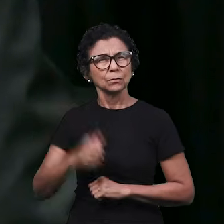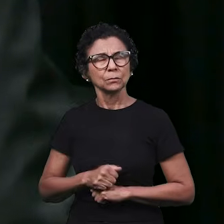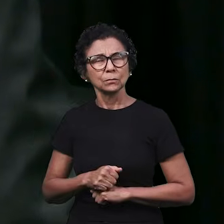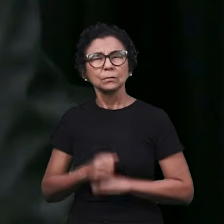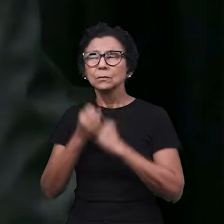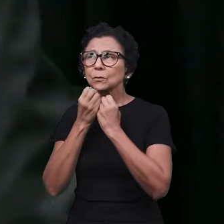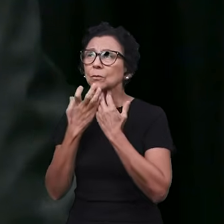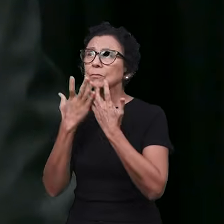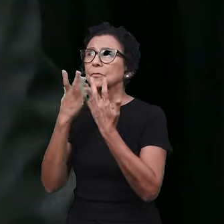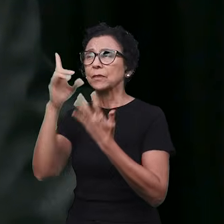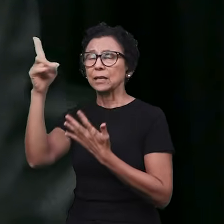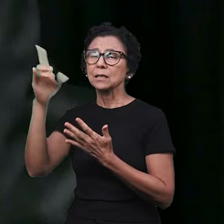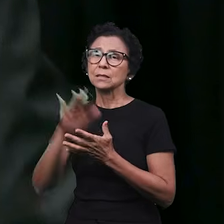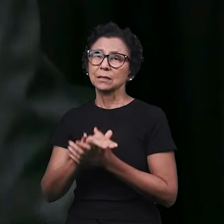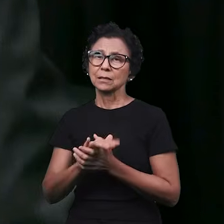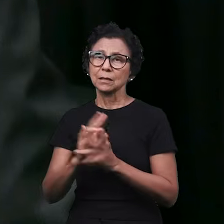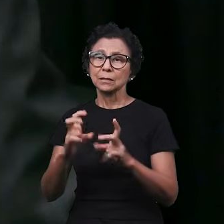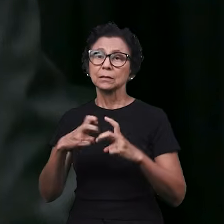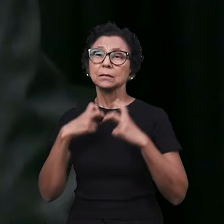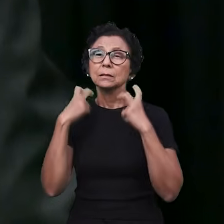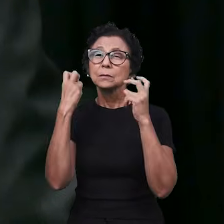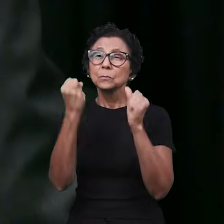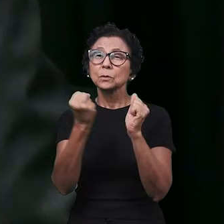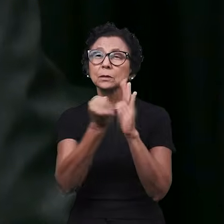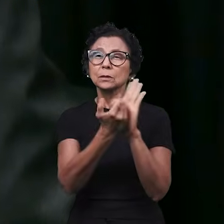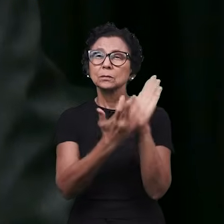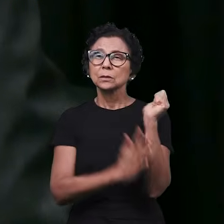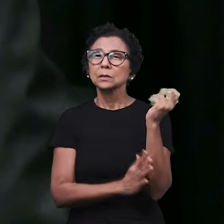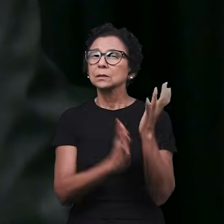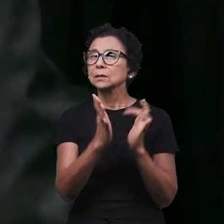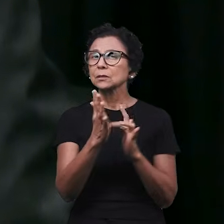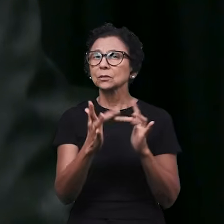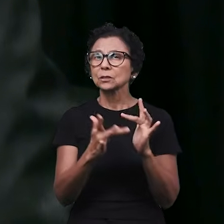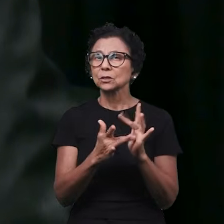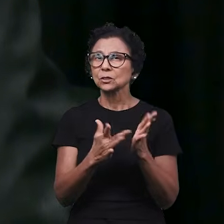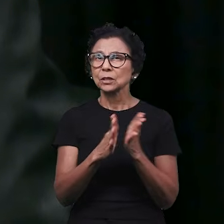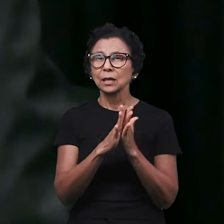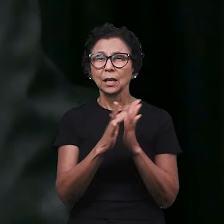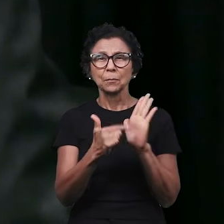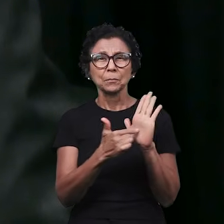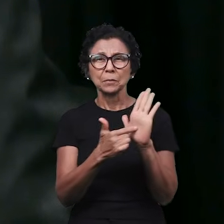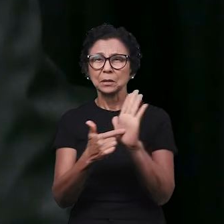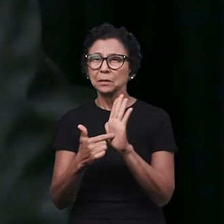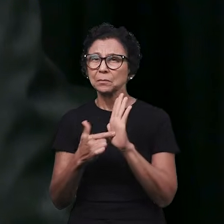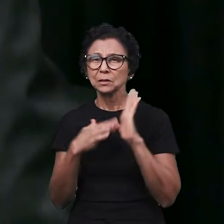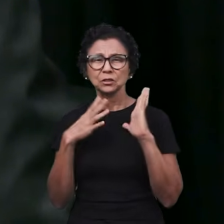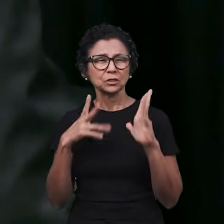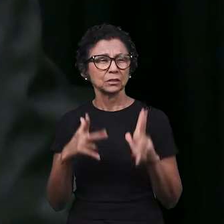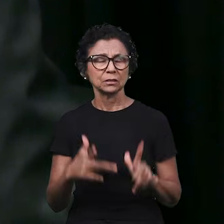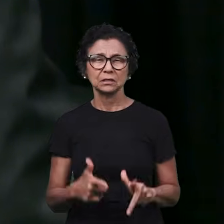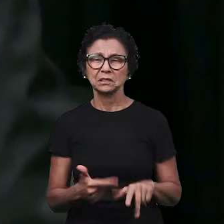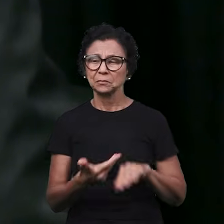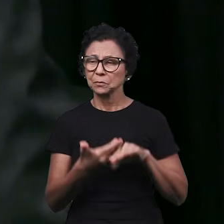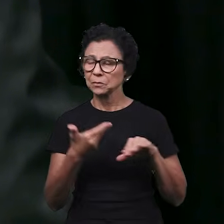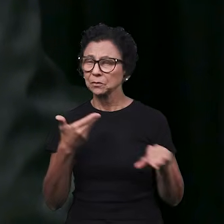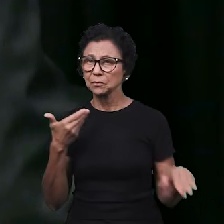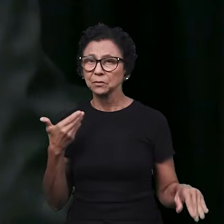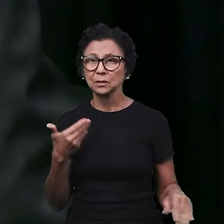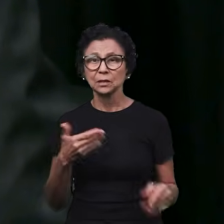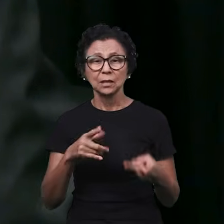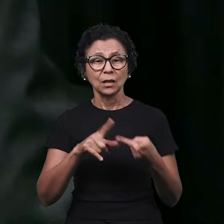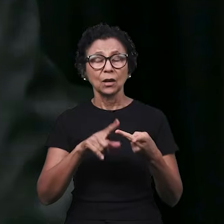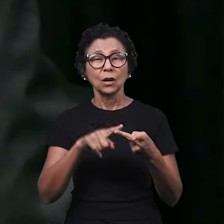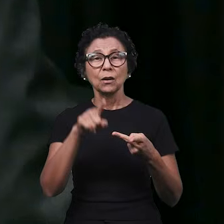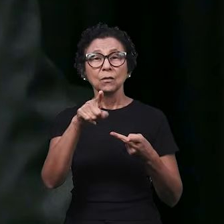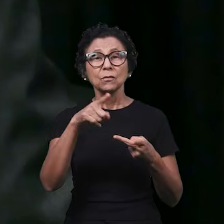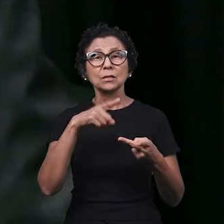pecado. Tem o clamor pelo sangue de Jesus. Você tem a palavra que te limpa, que é a água que te lava. Você tem